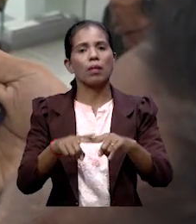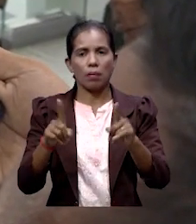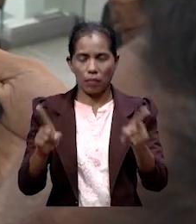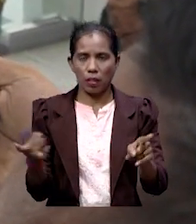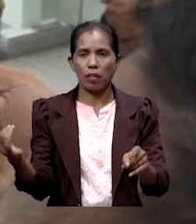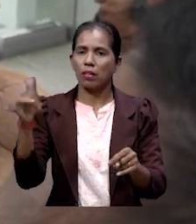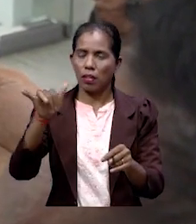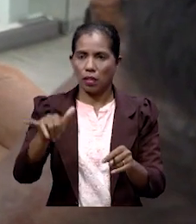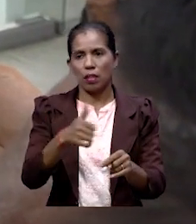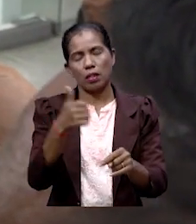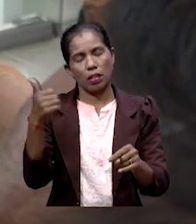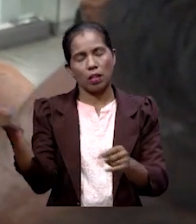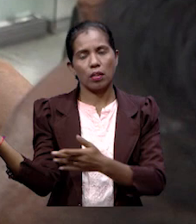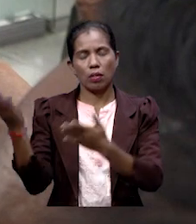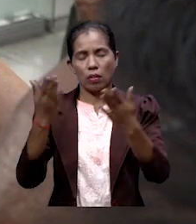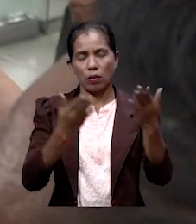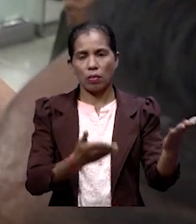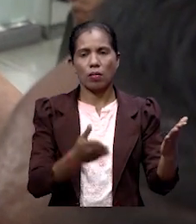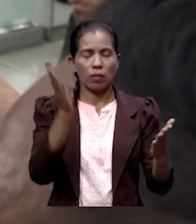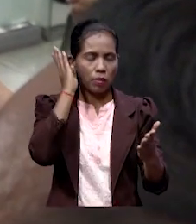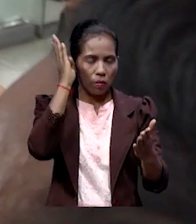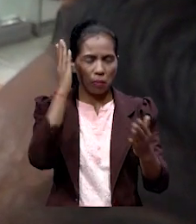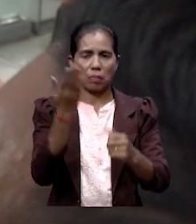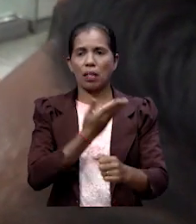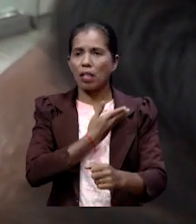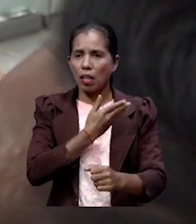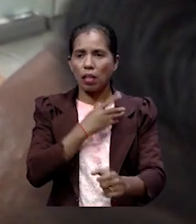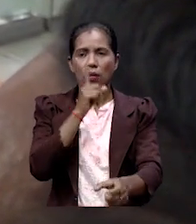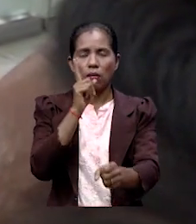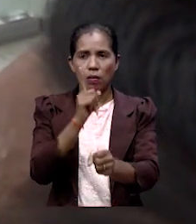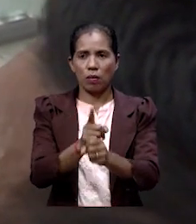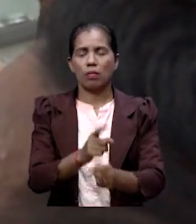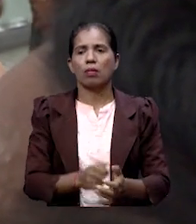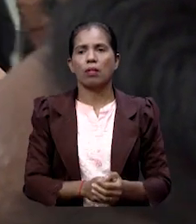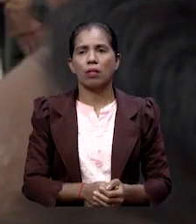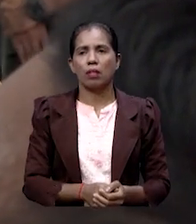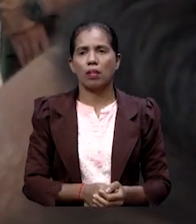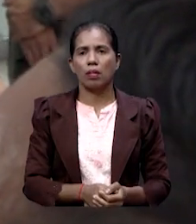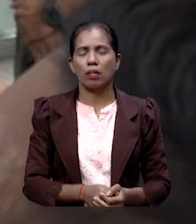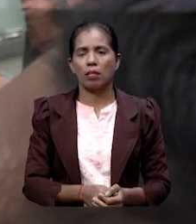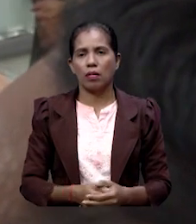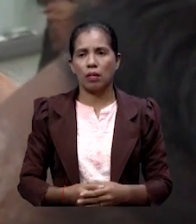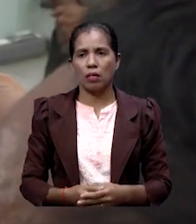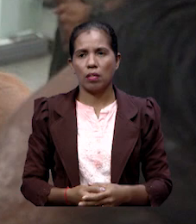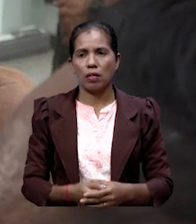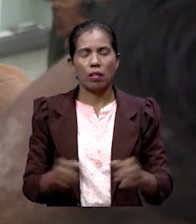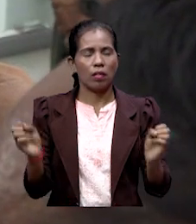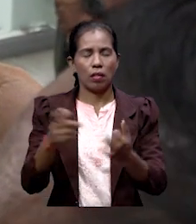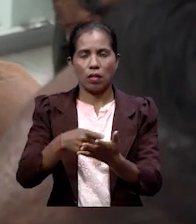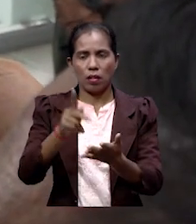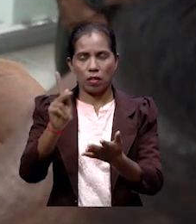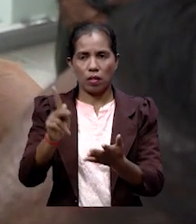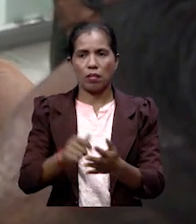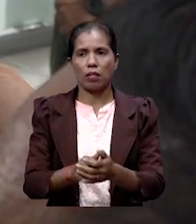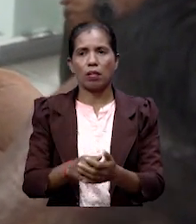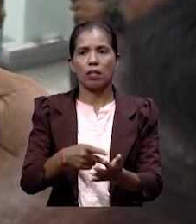vê importa cerveja, vê caro, teves, né? Álcool, ansta, teves, né? Lá selo imposto. Ou